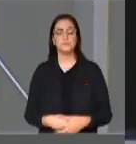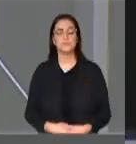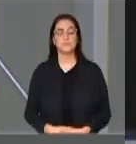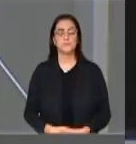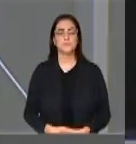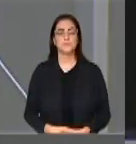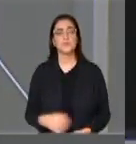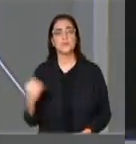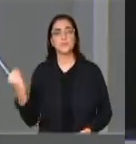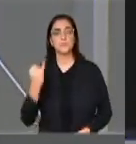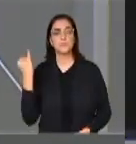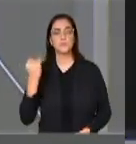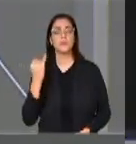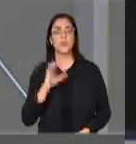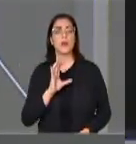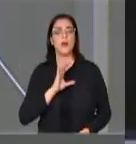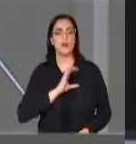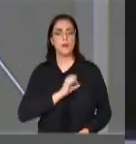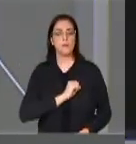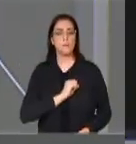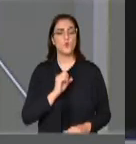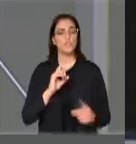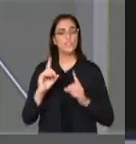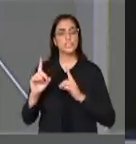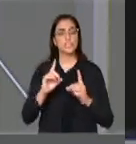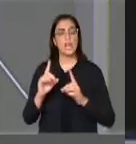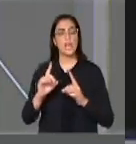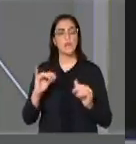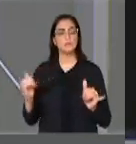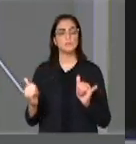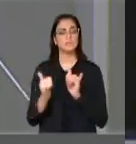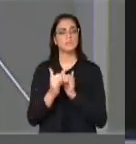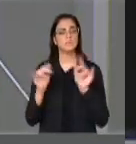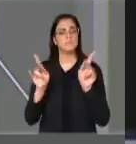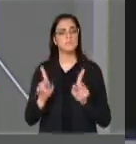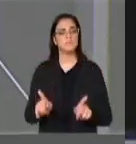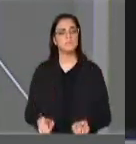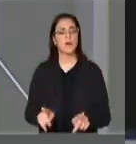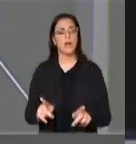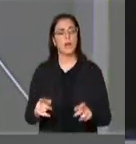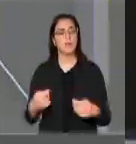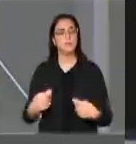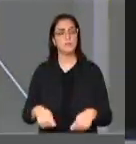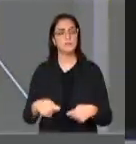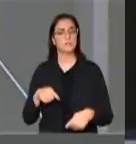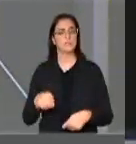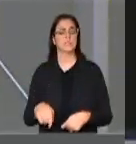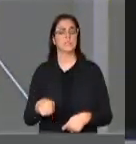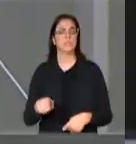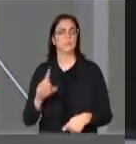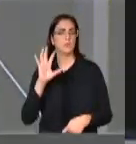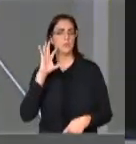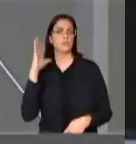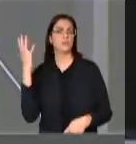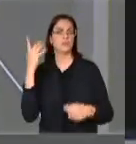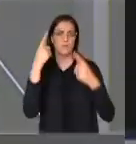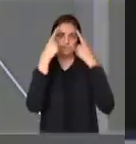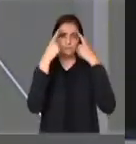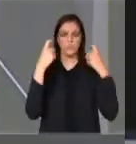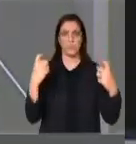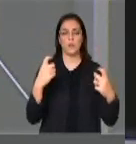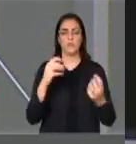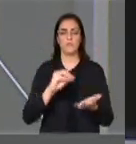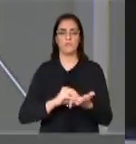Para concluir, nobre deputado, no diálogo e na reconciliação, a via eficaz para responder à violência e à falta de